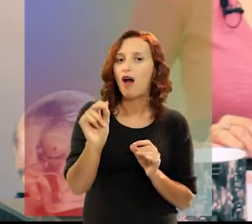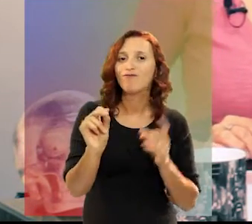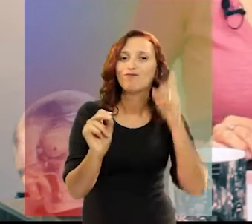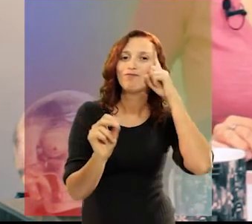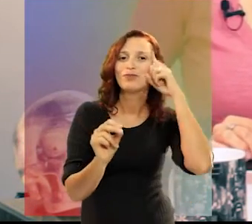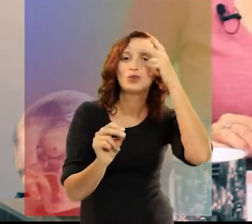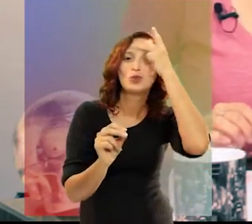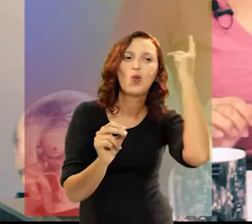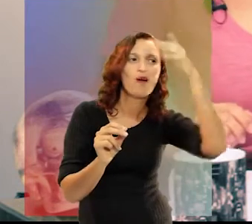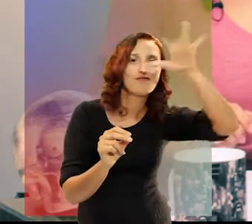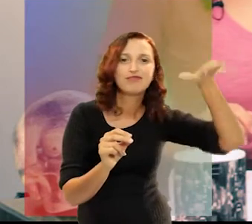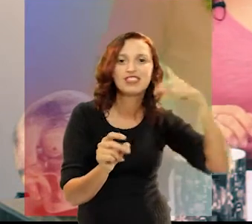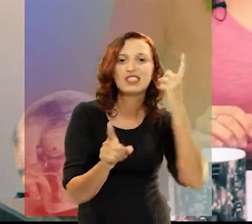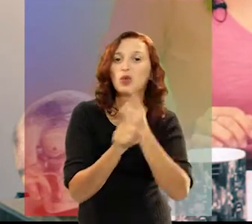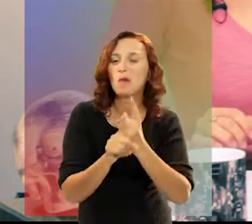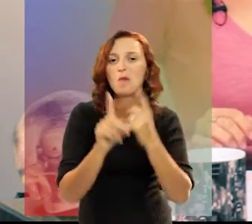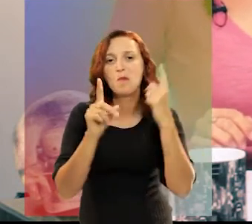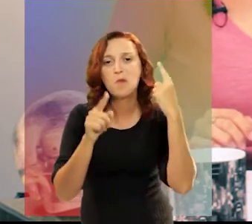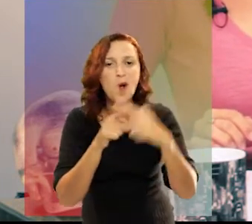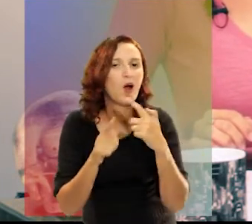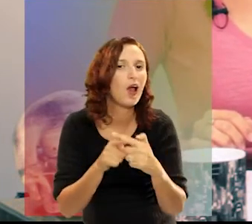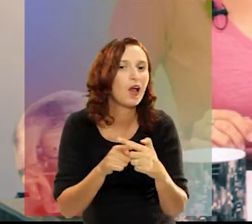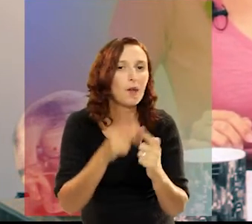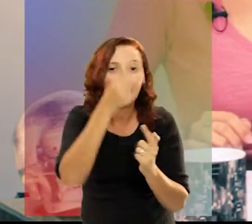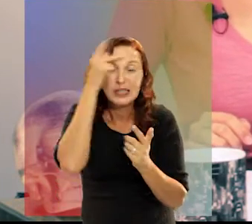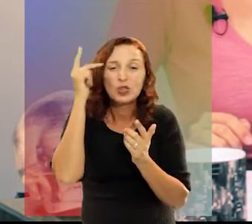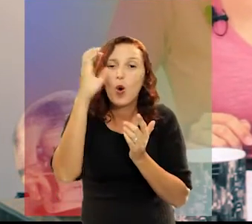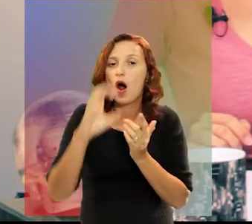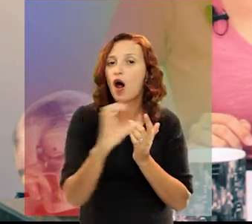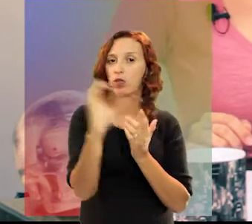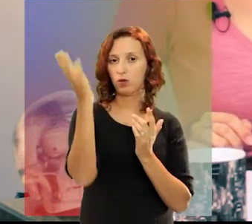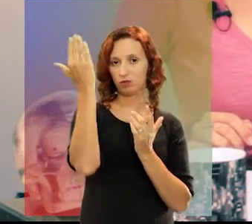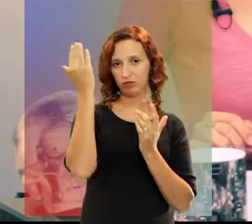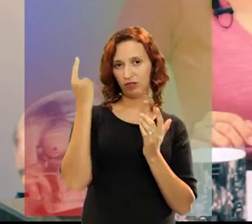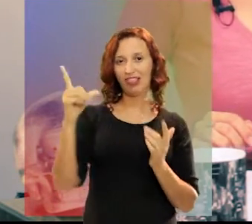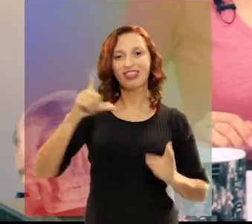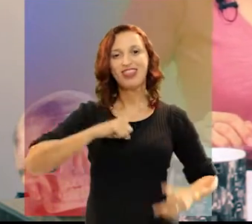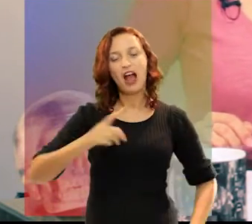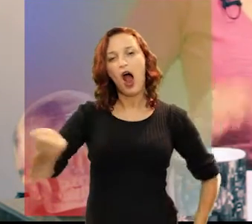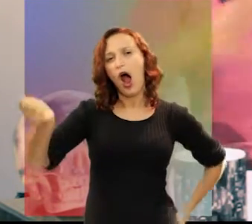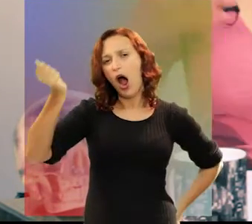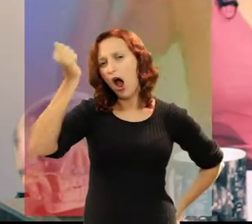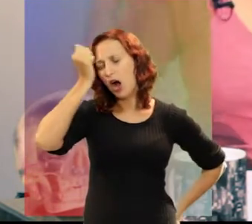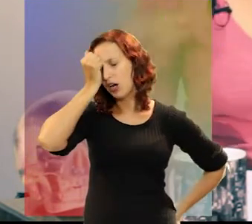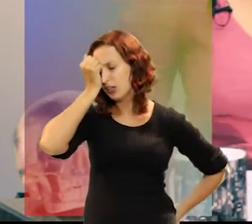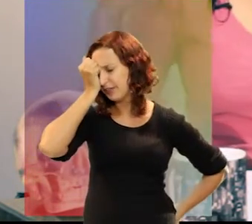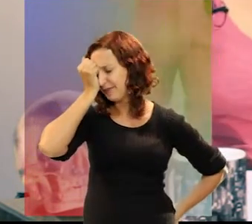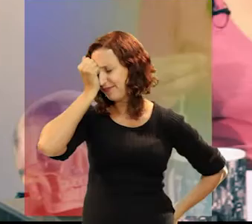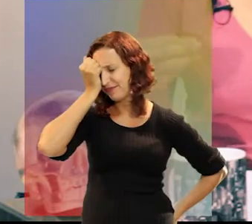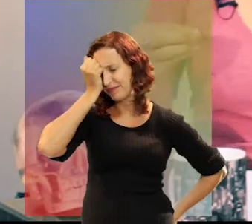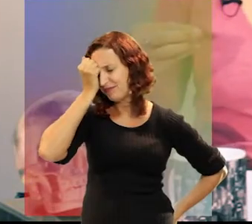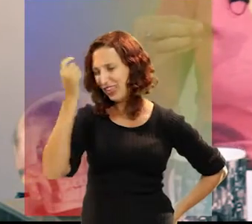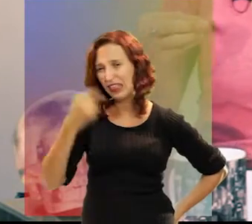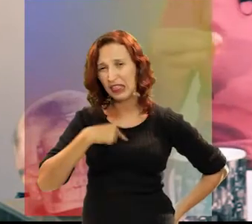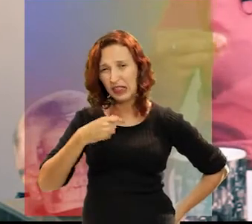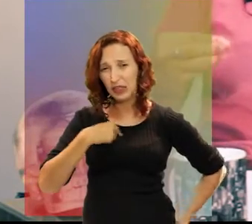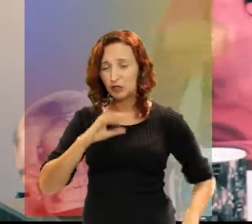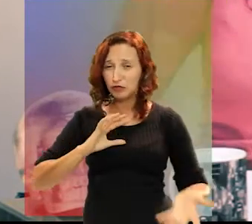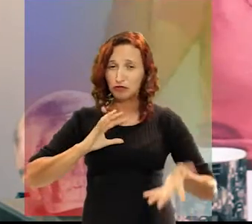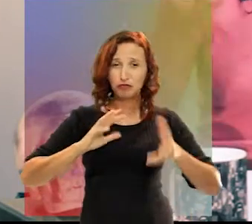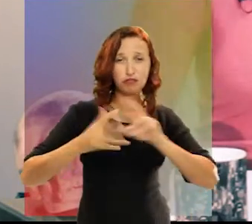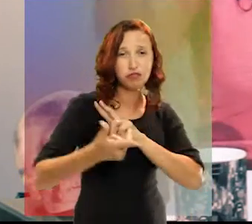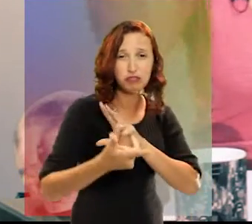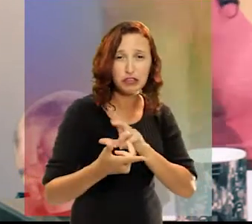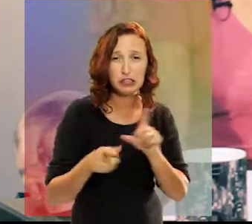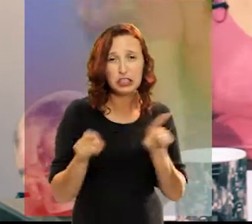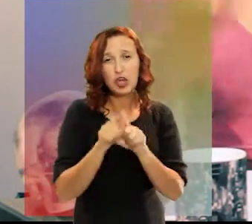foi descoberto. Por que o plano foi descoberto? Porque a galera católica tem essa questão da culpa. Você não pode ser revolucionário porque